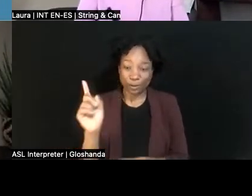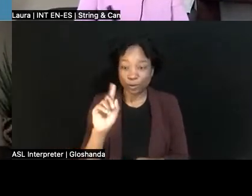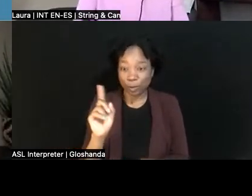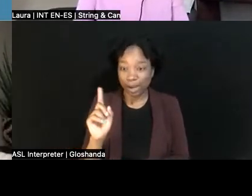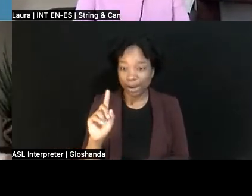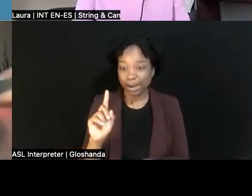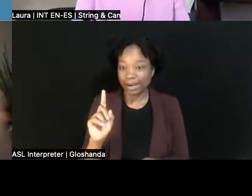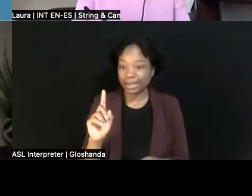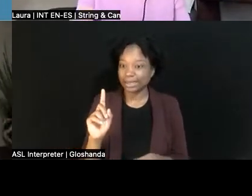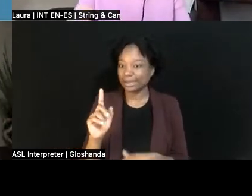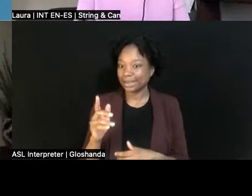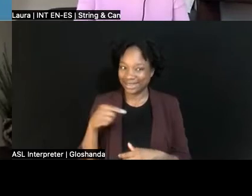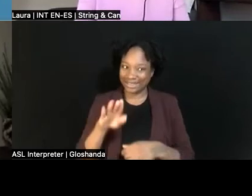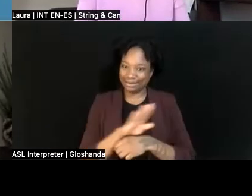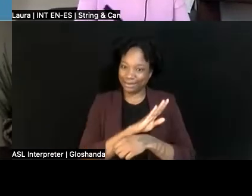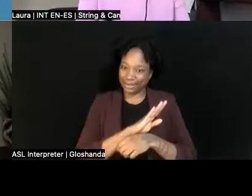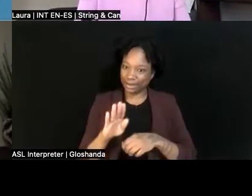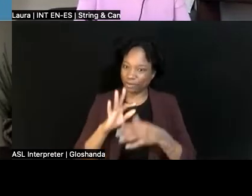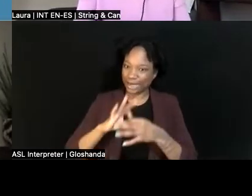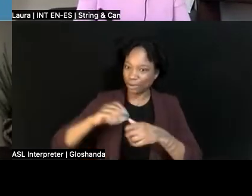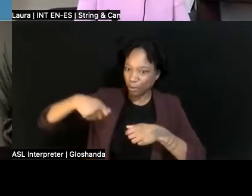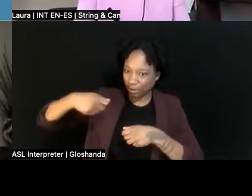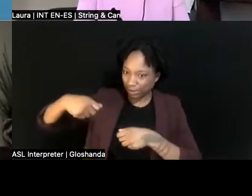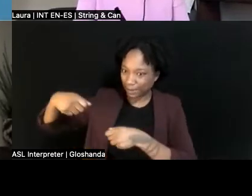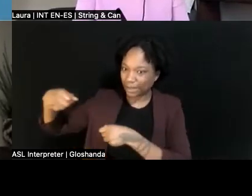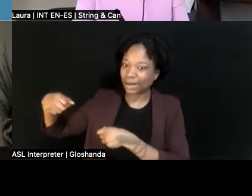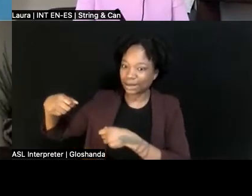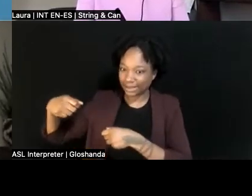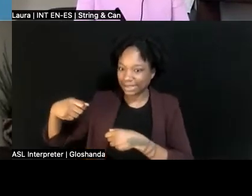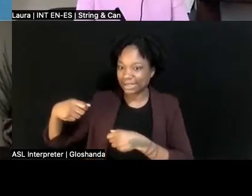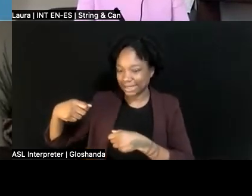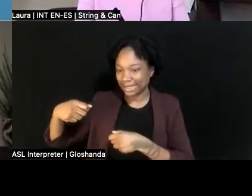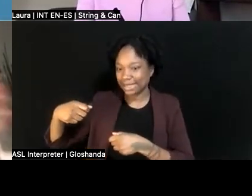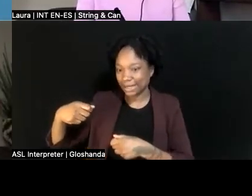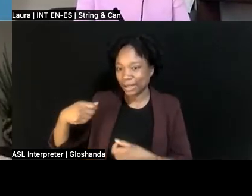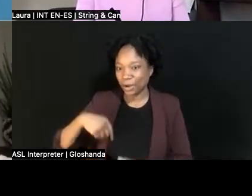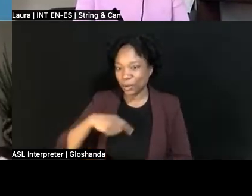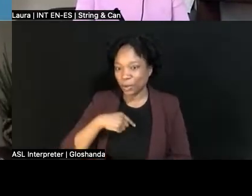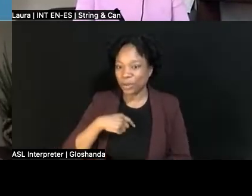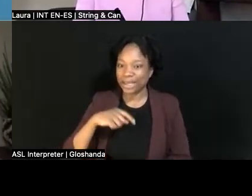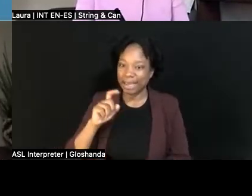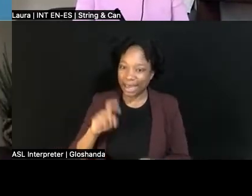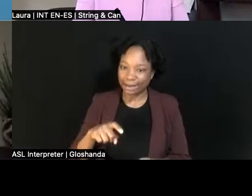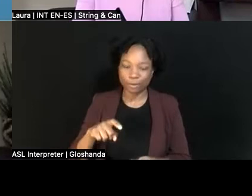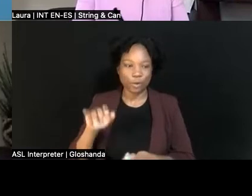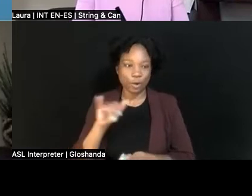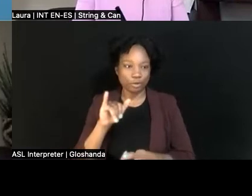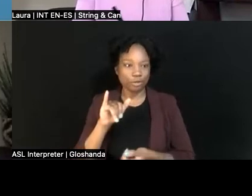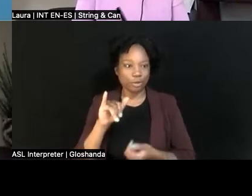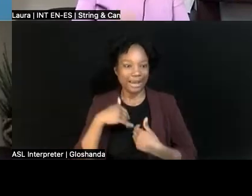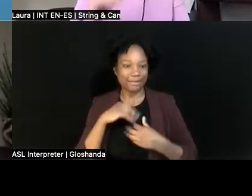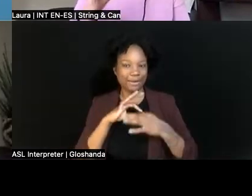a indústria cinematográfica só tem a ganhar com as produções indígenas.